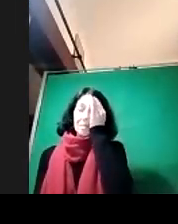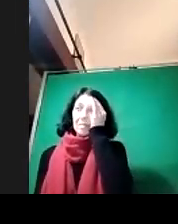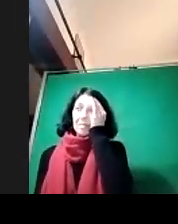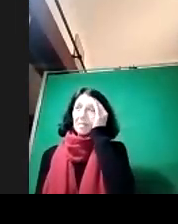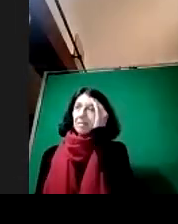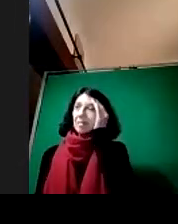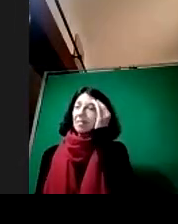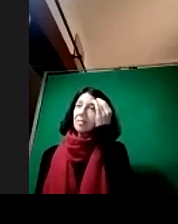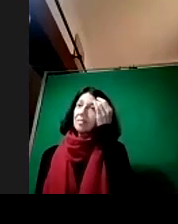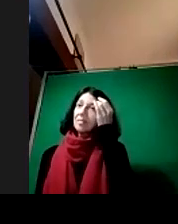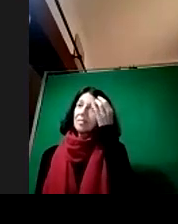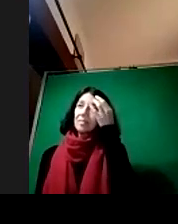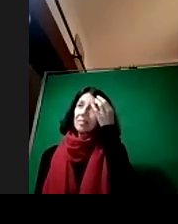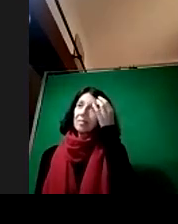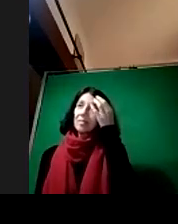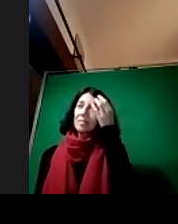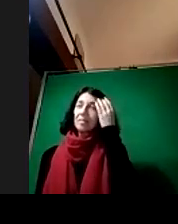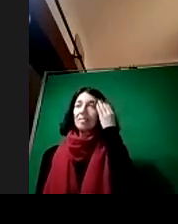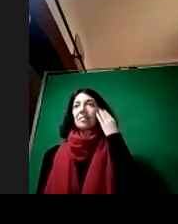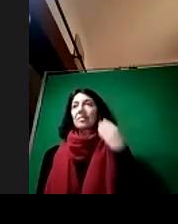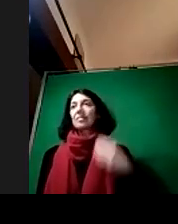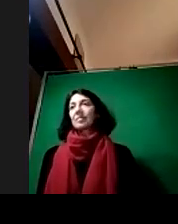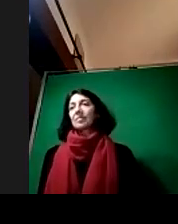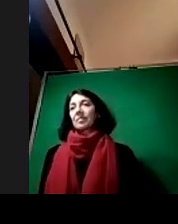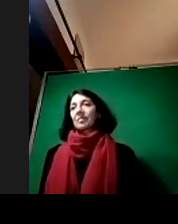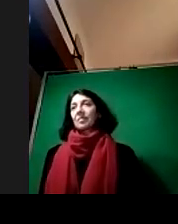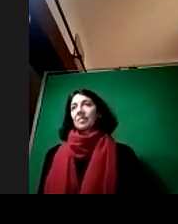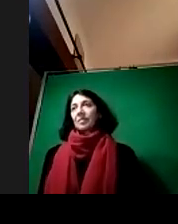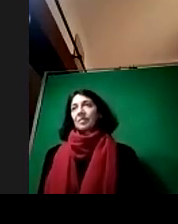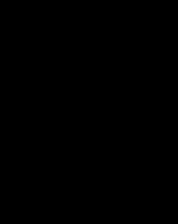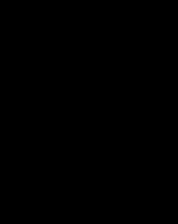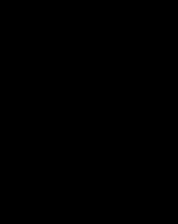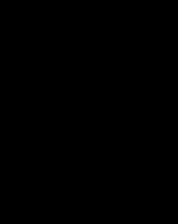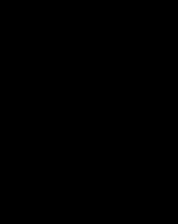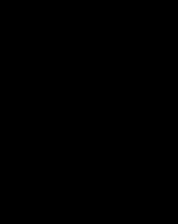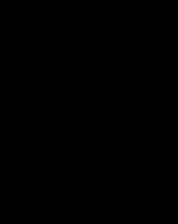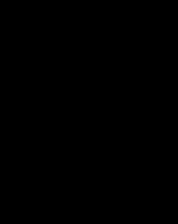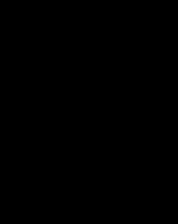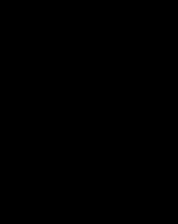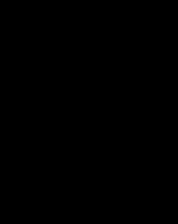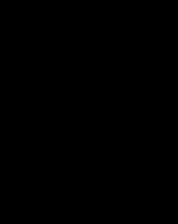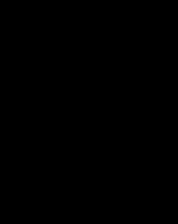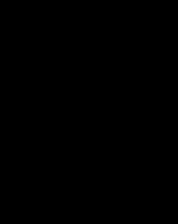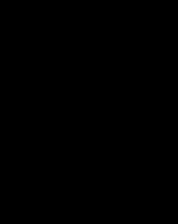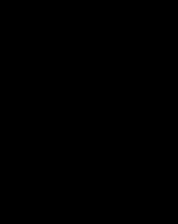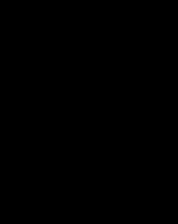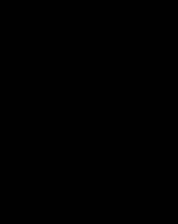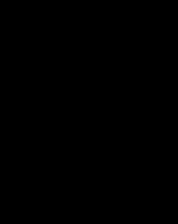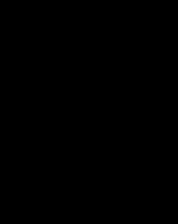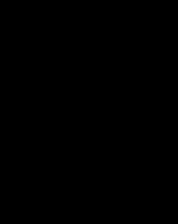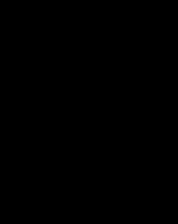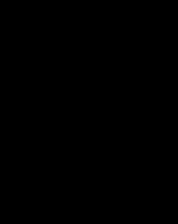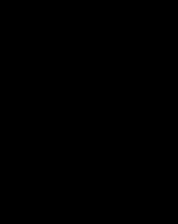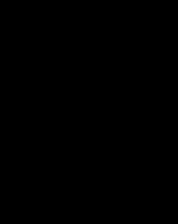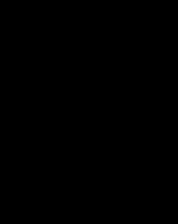Isso para nós era extremamente interessante. Não, acho que para nós isso era, aliás, isso fazia parte dos nossos planos. Mas, entretanto, veio a pandemia e tivemos todos que